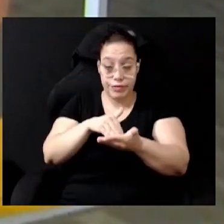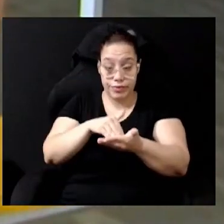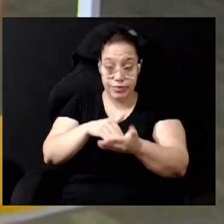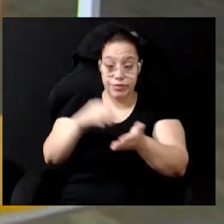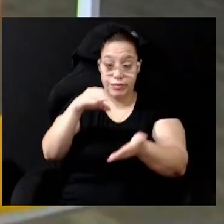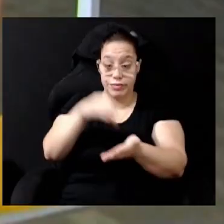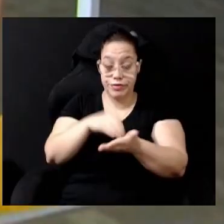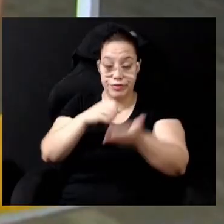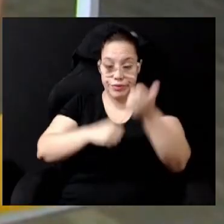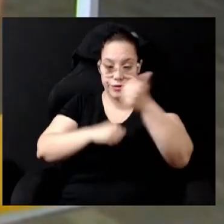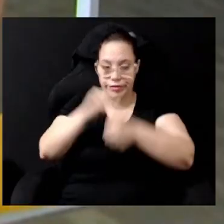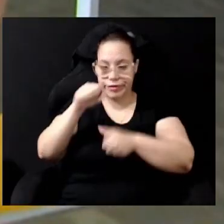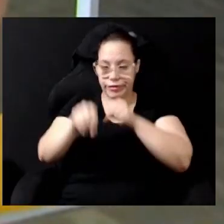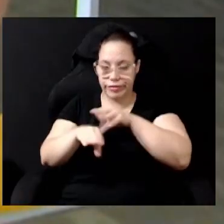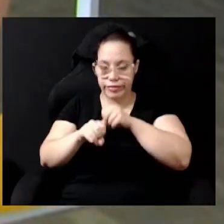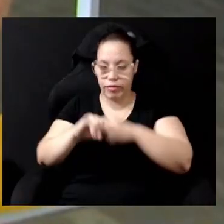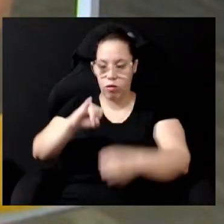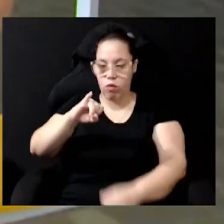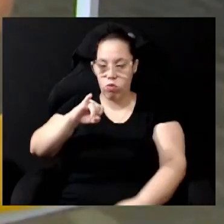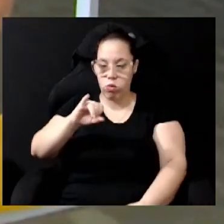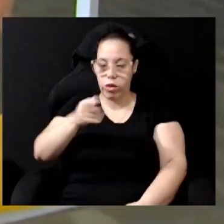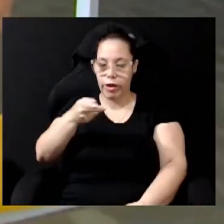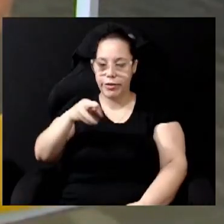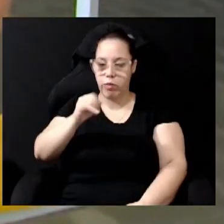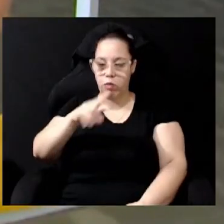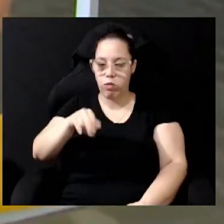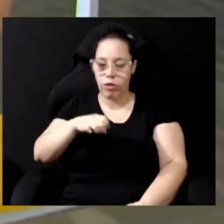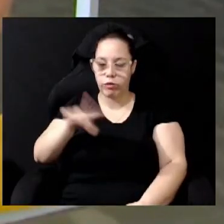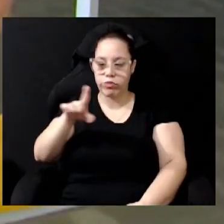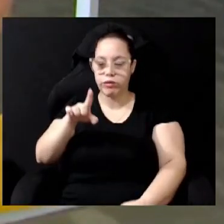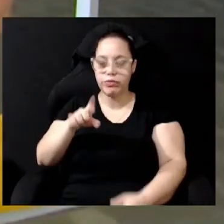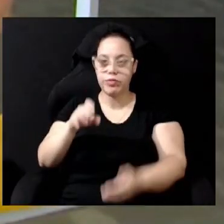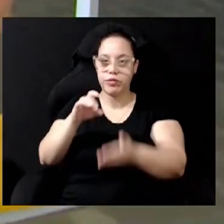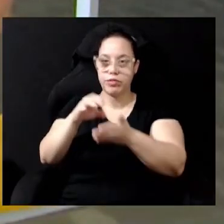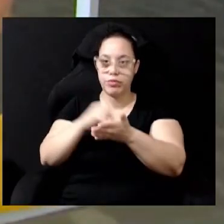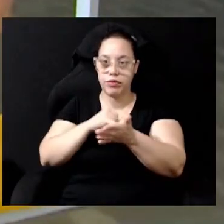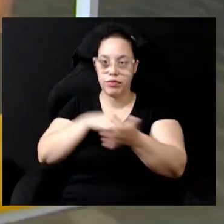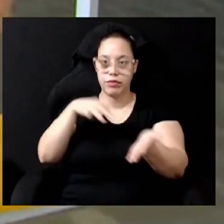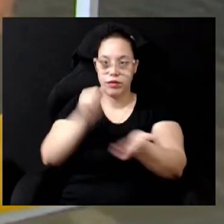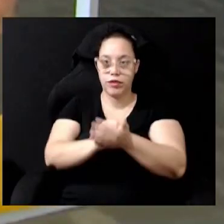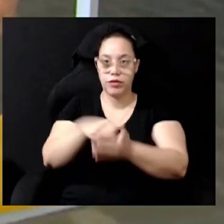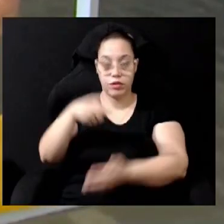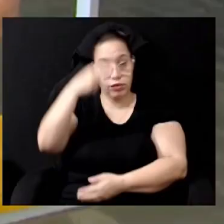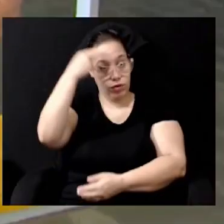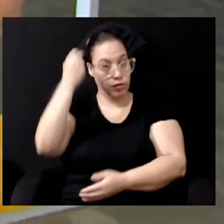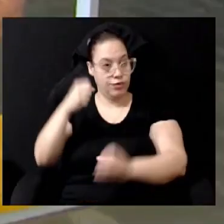Esportivo Educacional do São José e agendar a castração dos seus gatinhos. É com você, Gabriel.